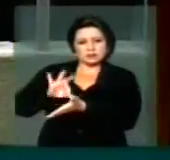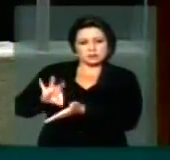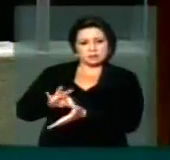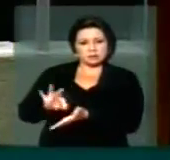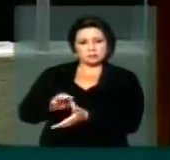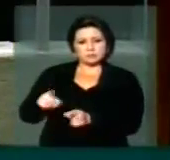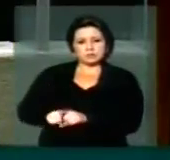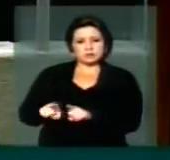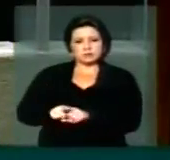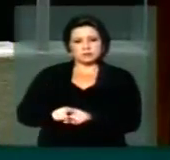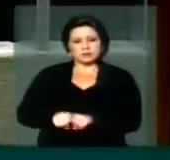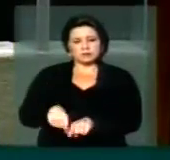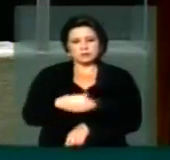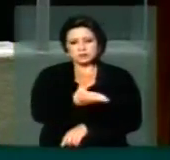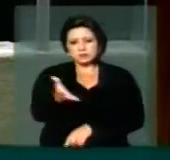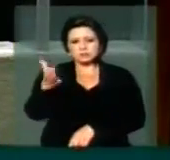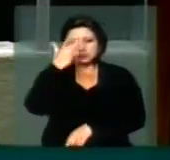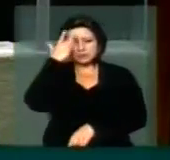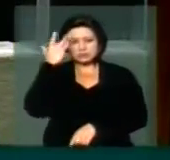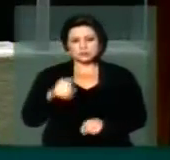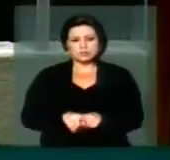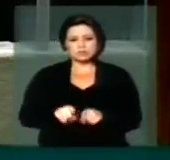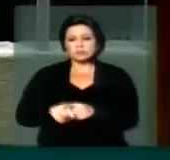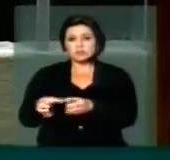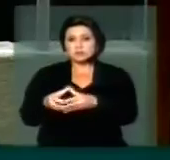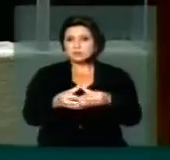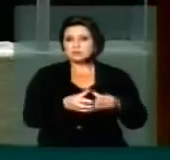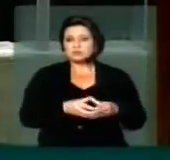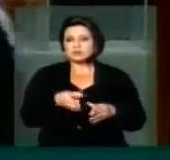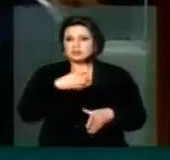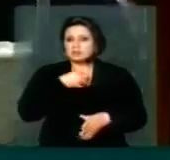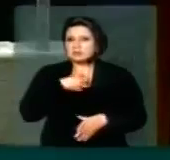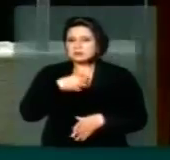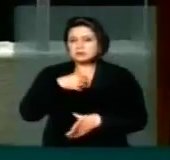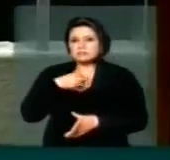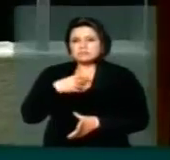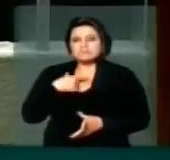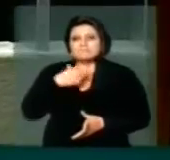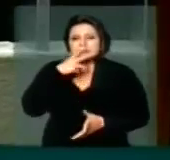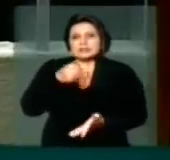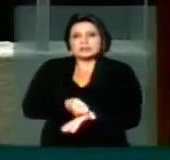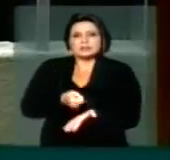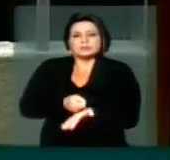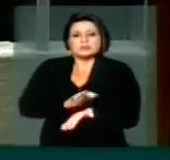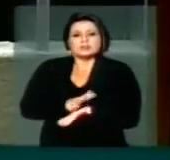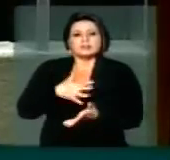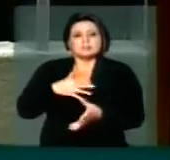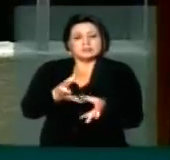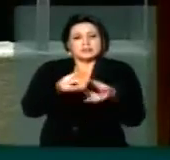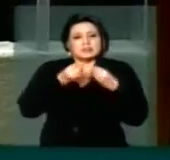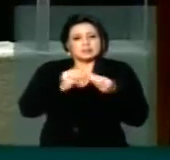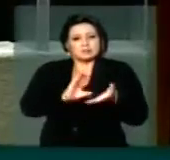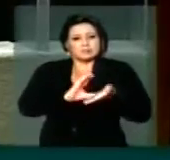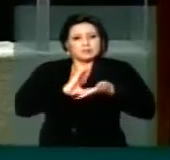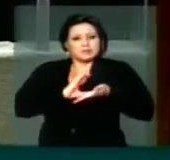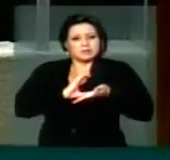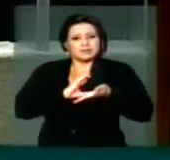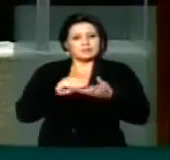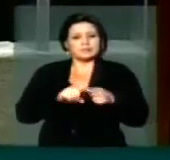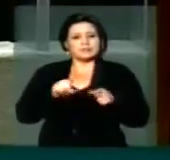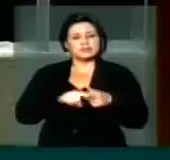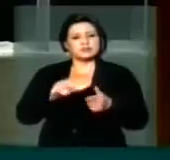aqui agora, inclusive os partidos de situação, que se sintam constrangidos a receber emendas.